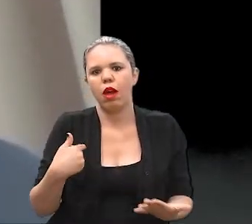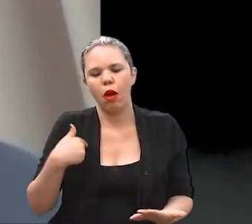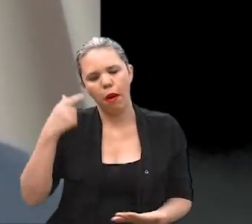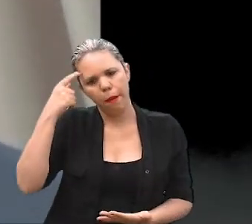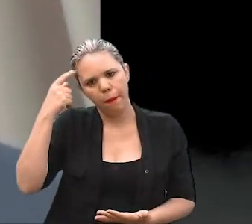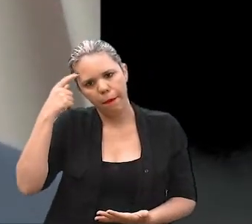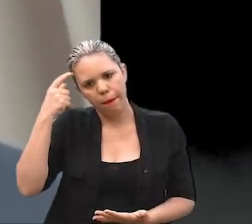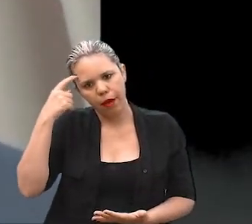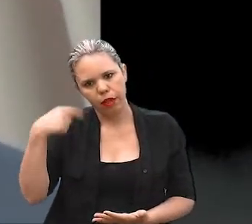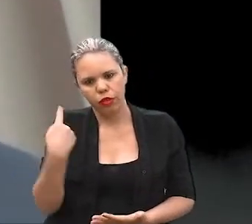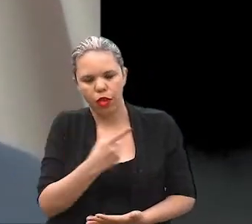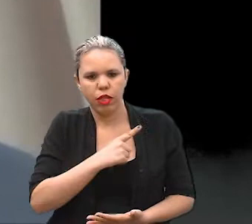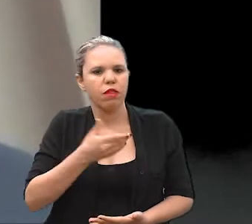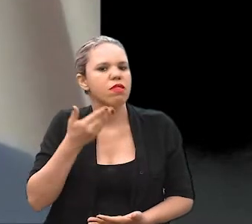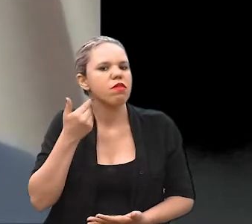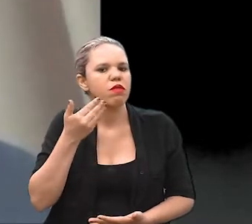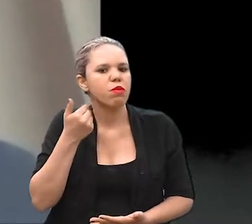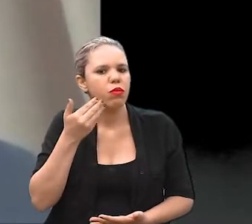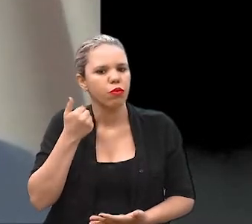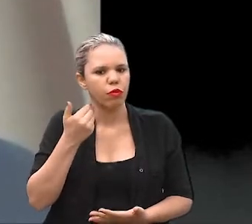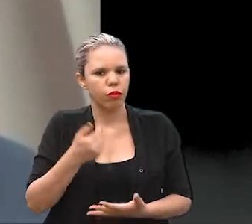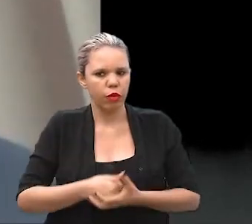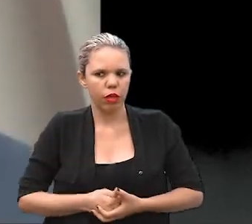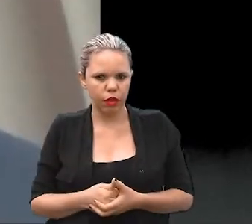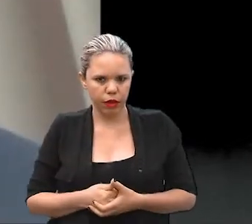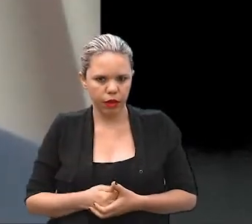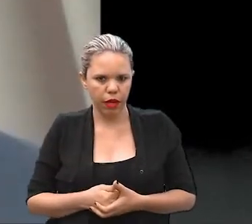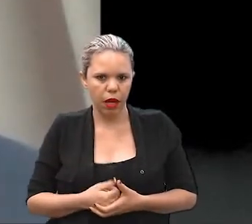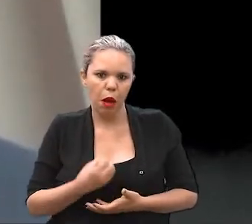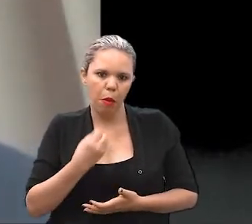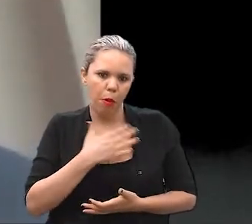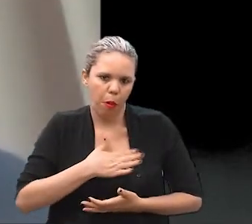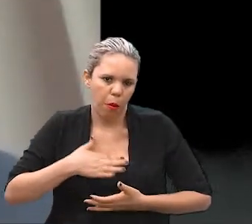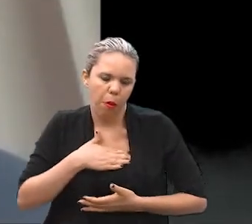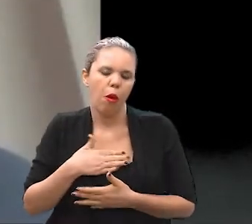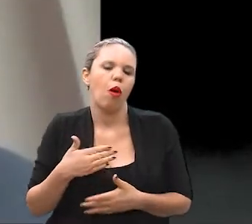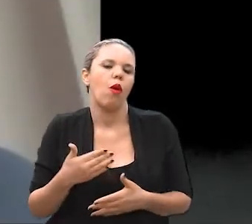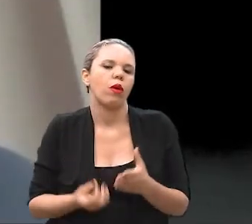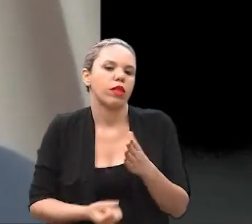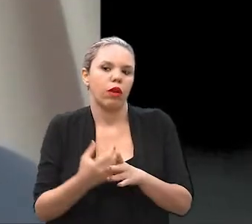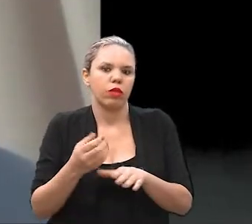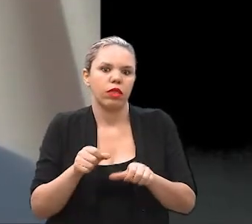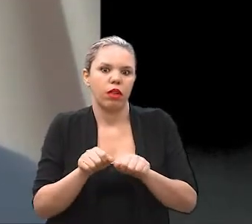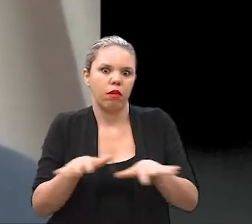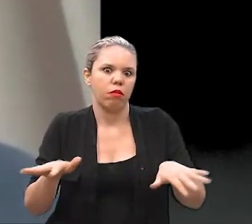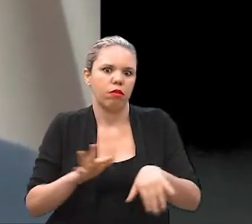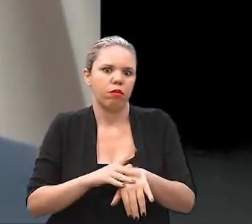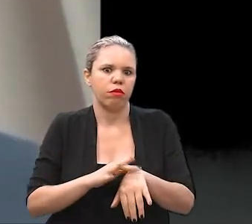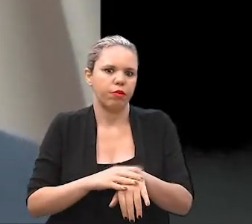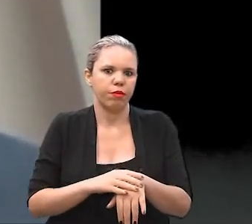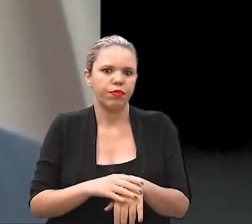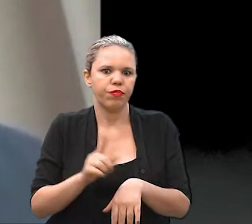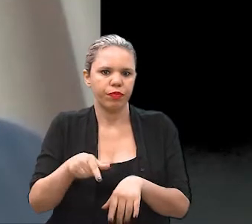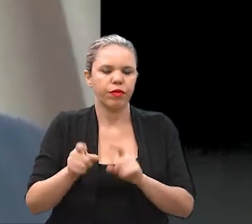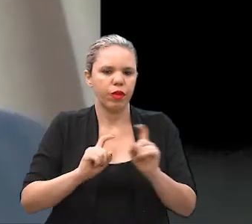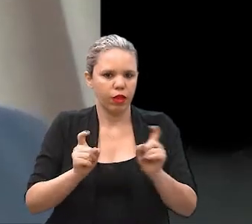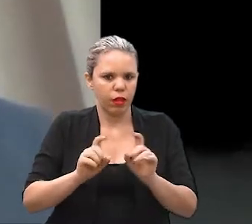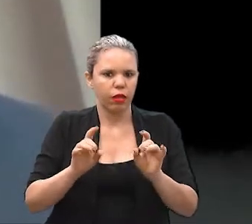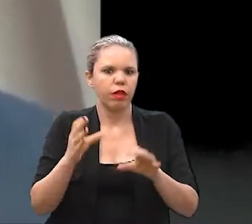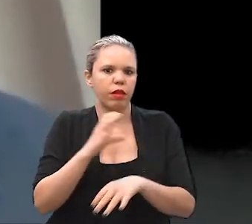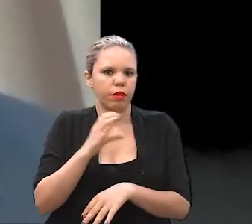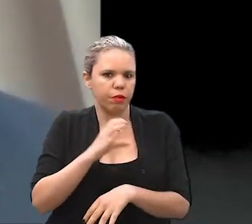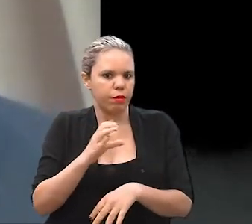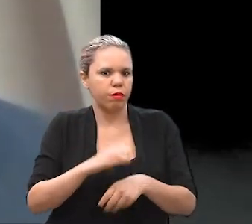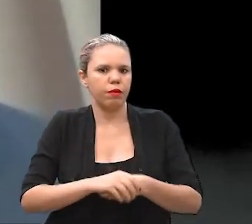penso que nós temos que aproveitar a parte boa dessa pandemia, que é essas reuniões